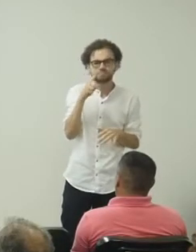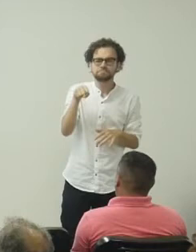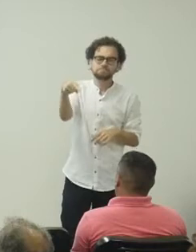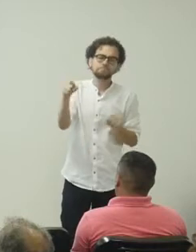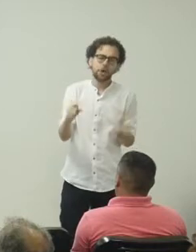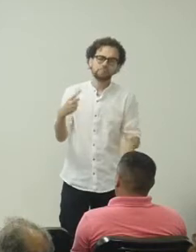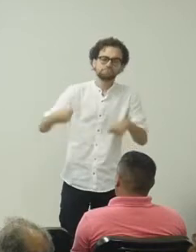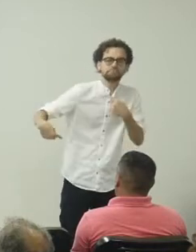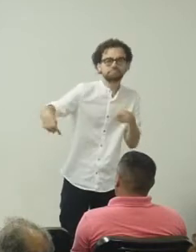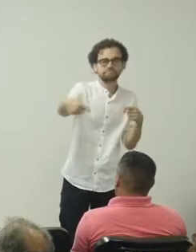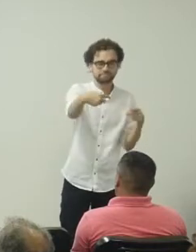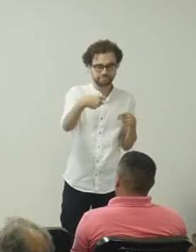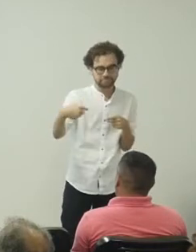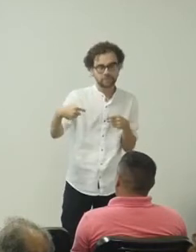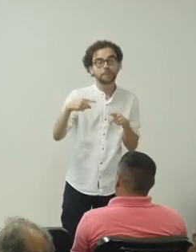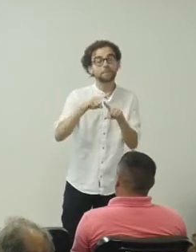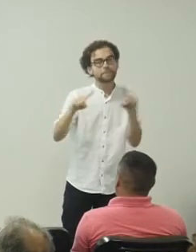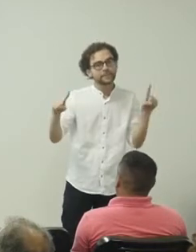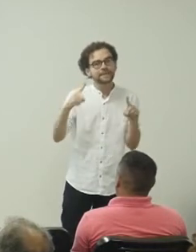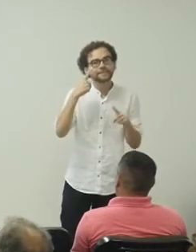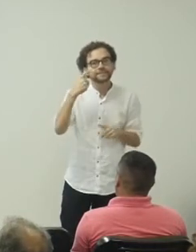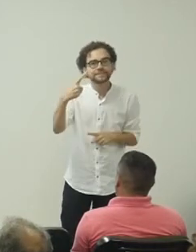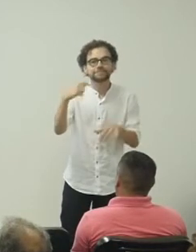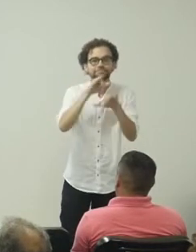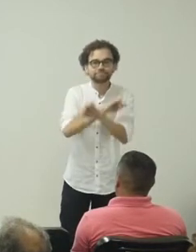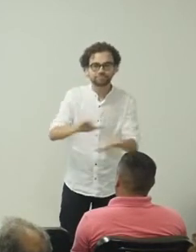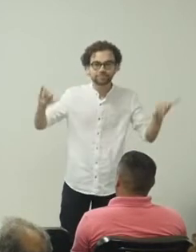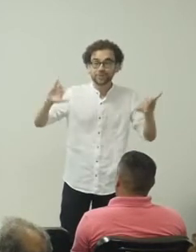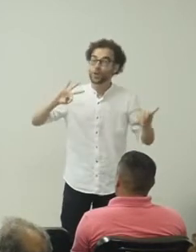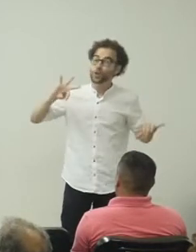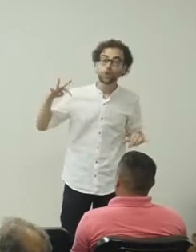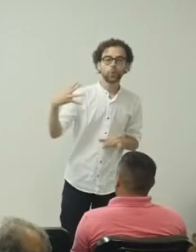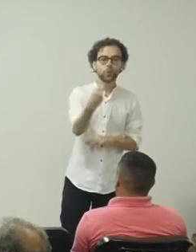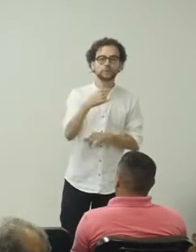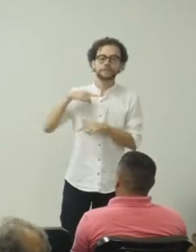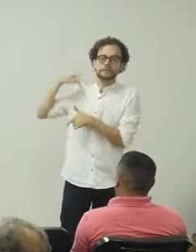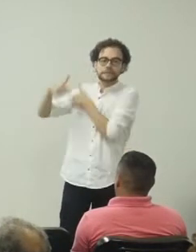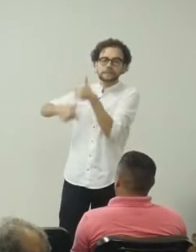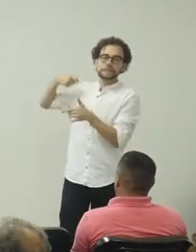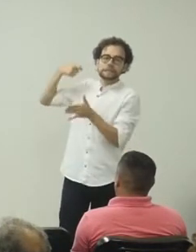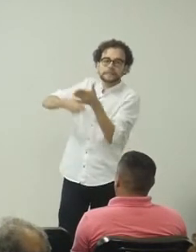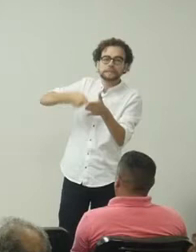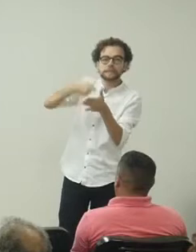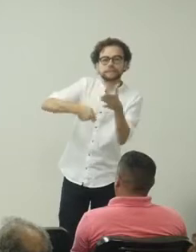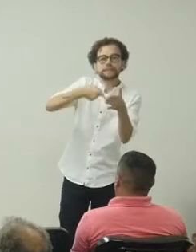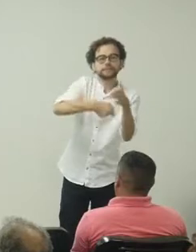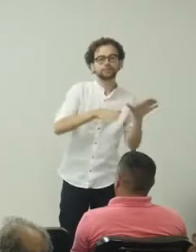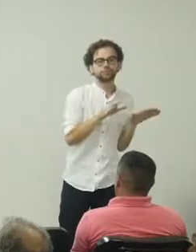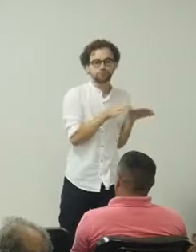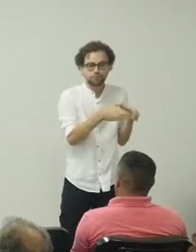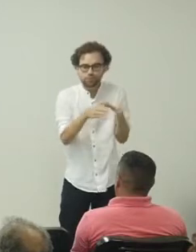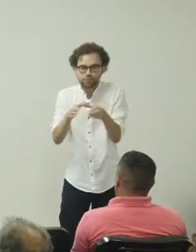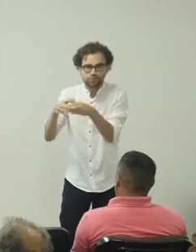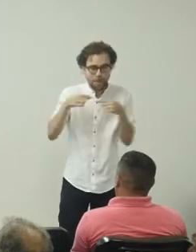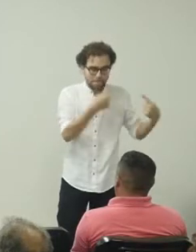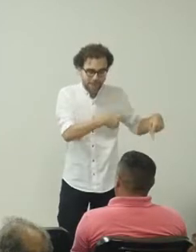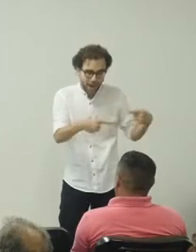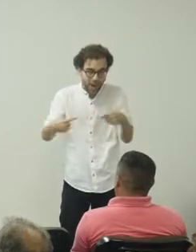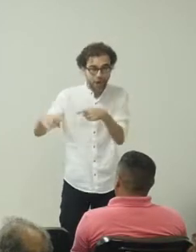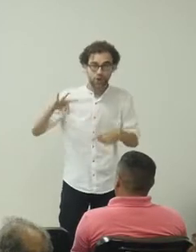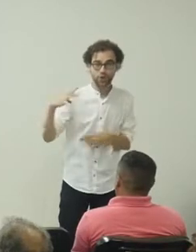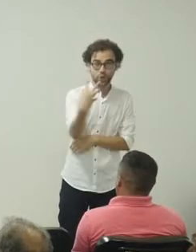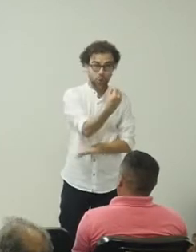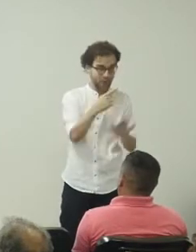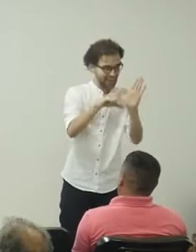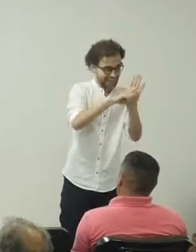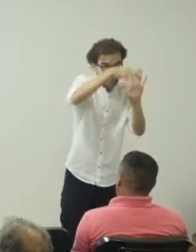diálogo. Mas acho interessante pontuar isso, que tudo advém das lutas e dos debates coletivos, né? Não são todas as leis que